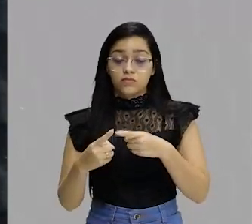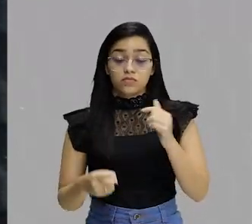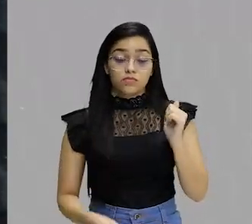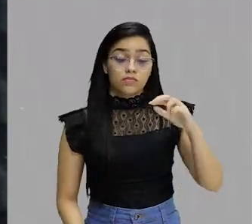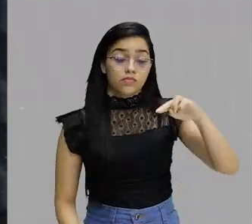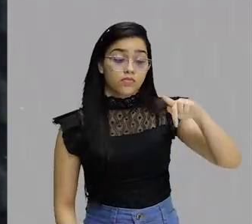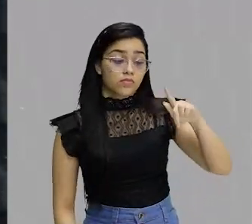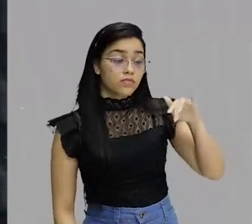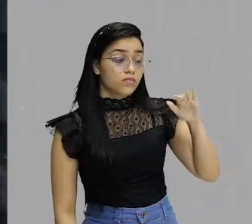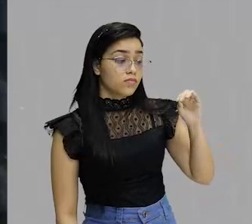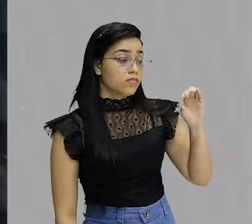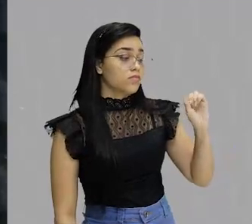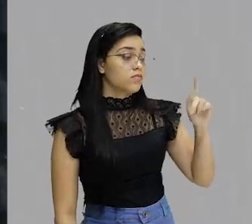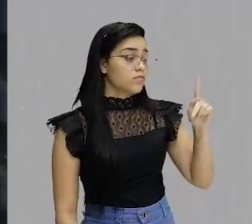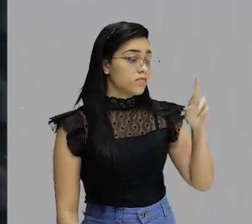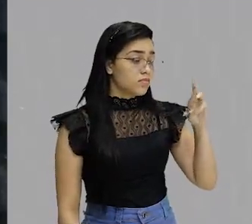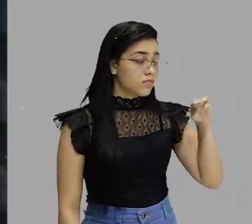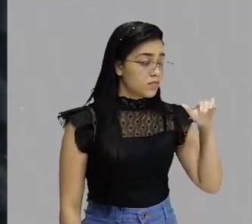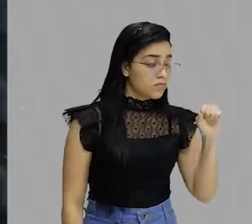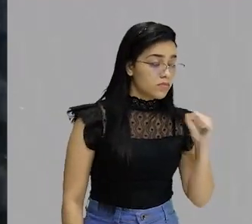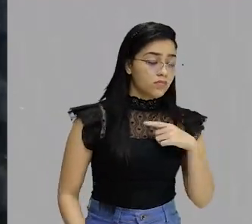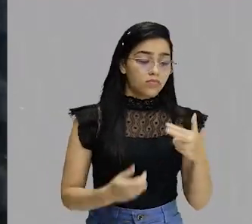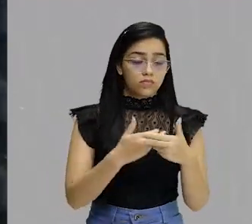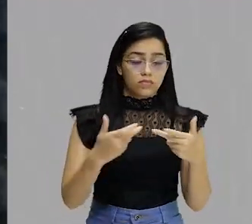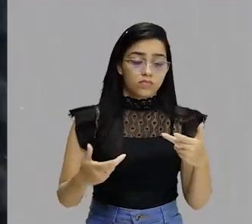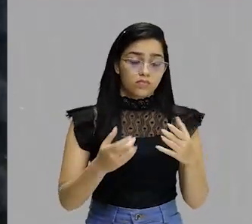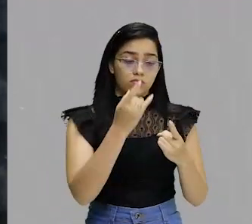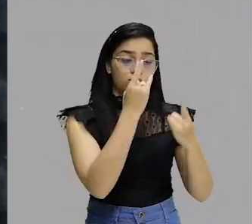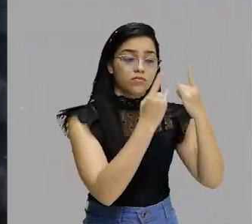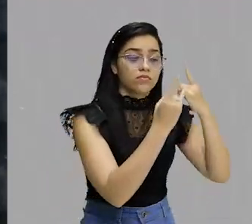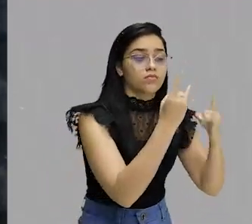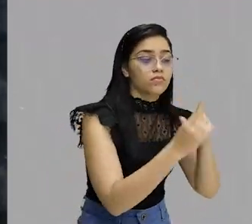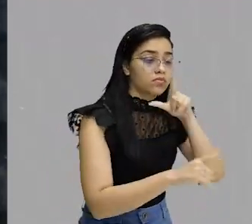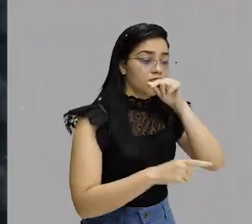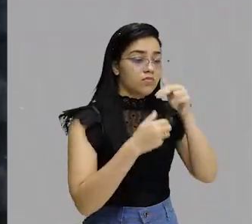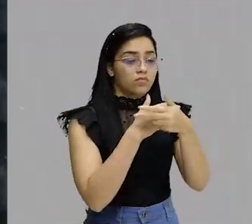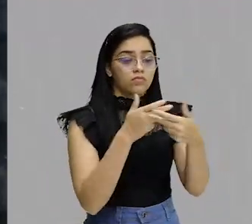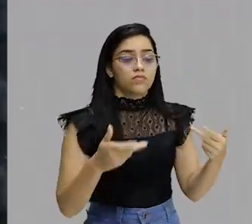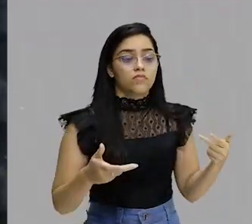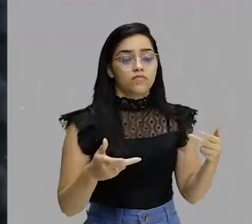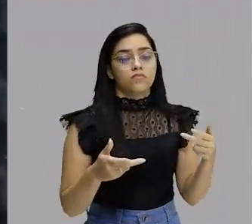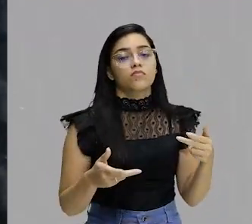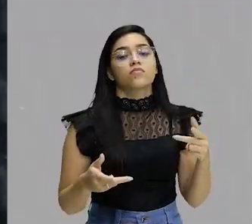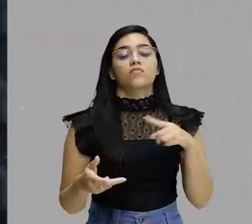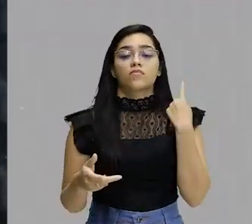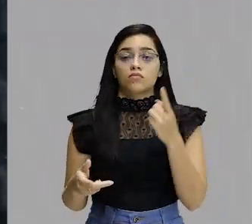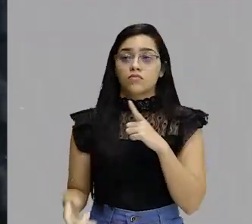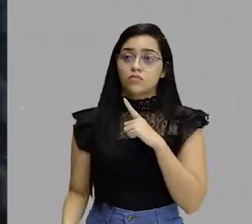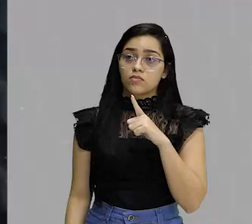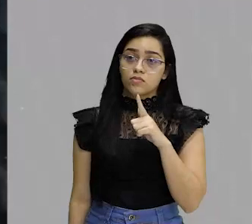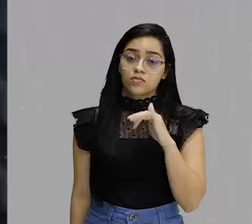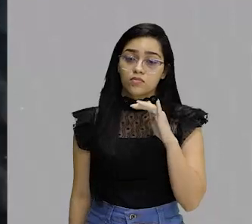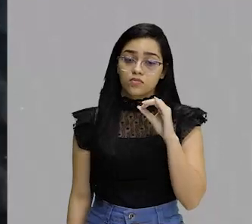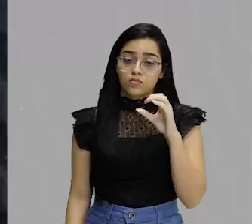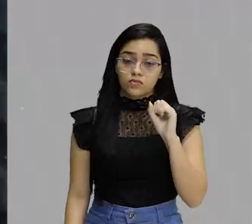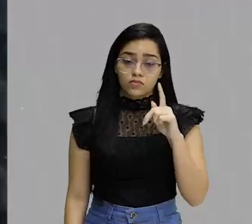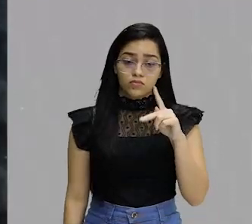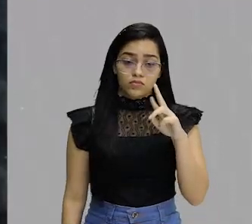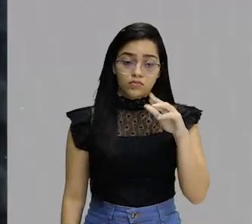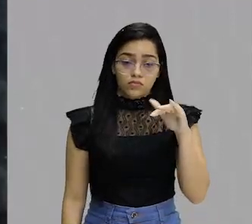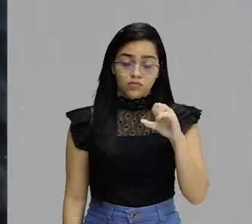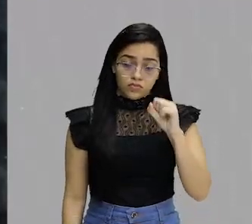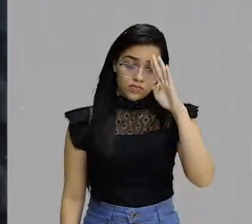flor, ela atrai agentes polinizadores. Aqui não. Nas gimnospermas, nós temos como agente